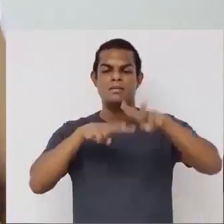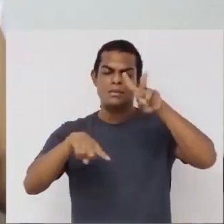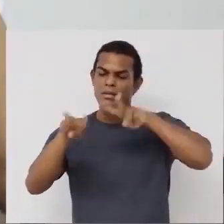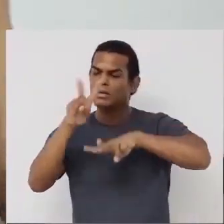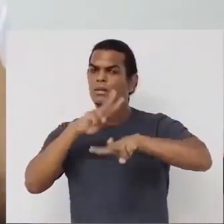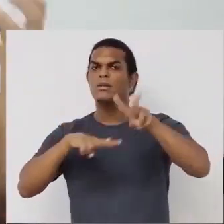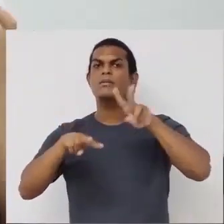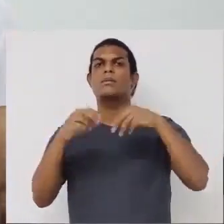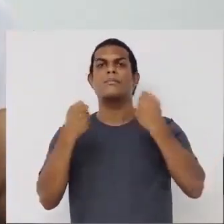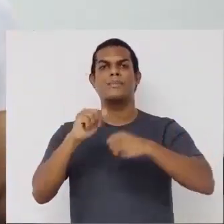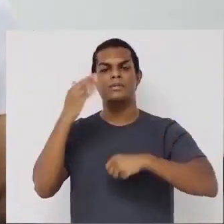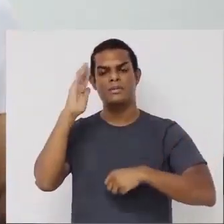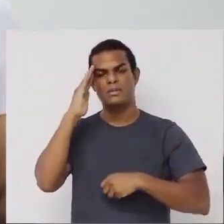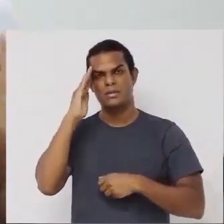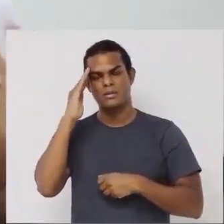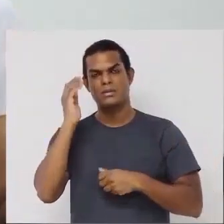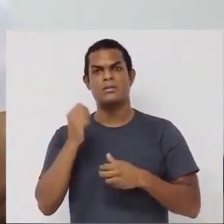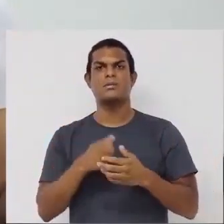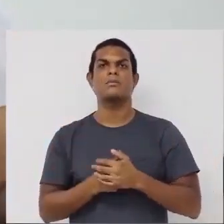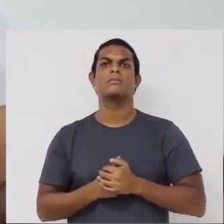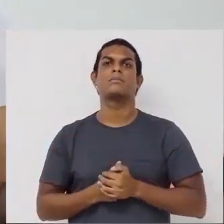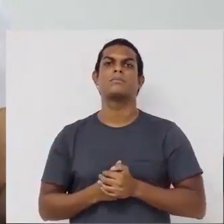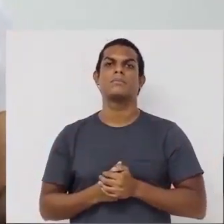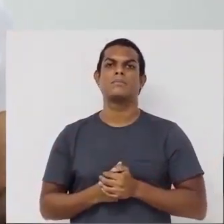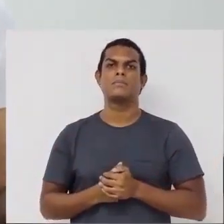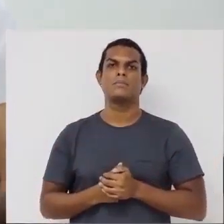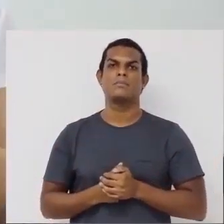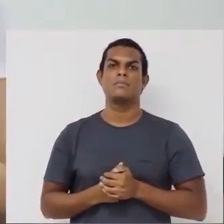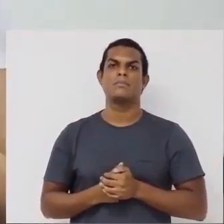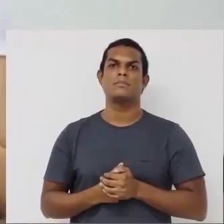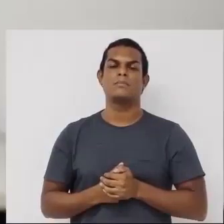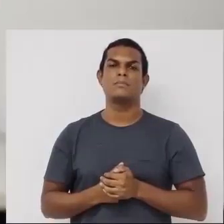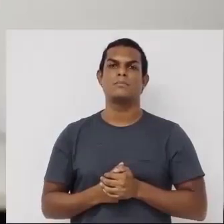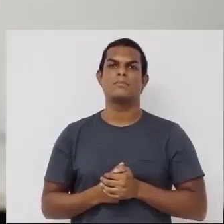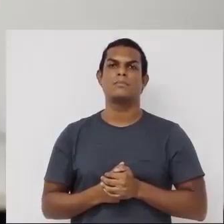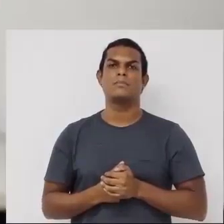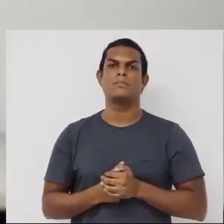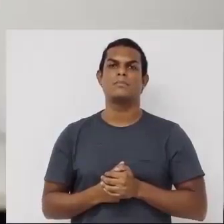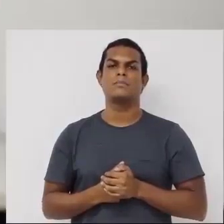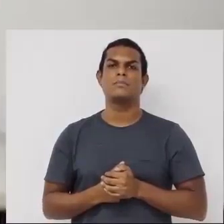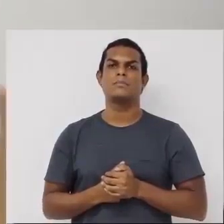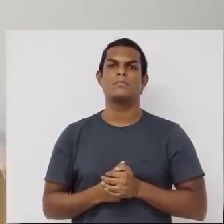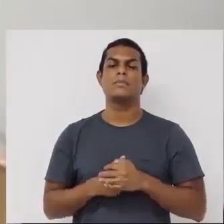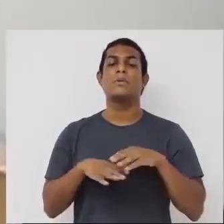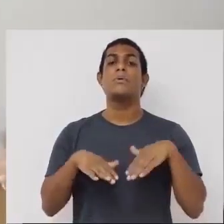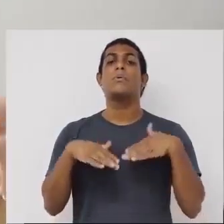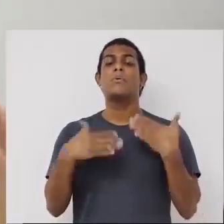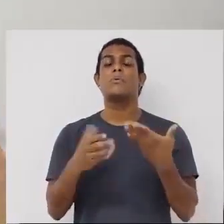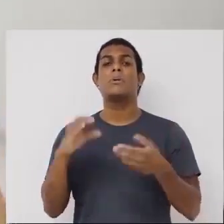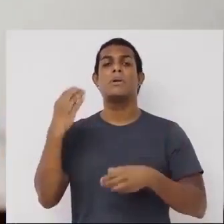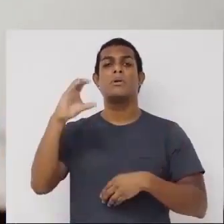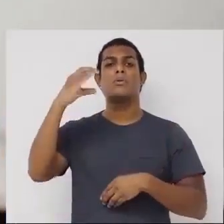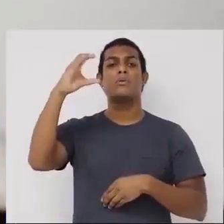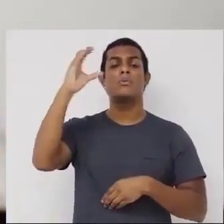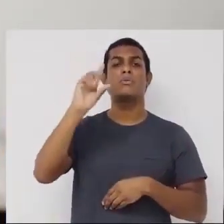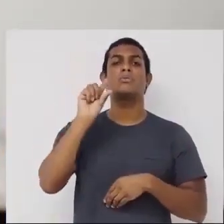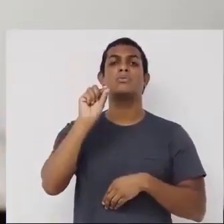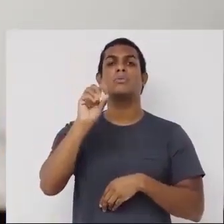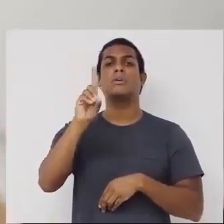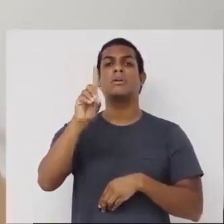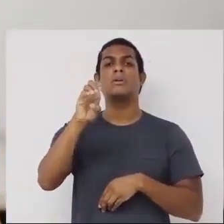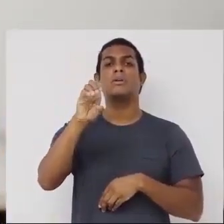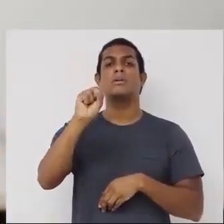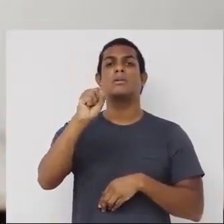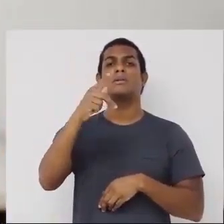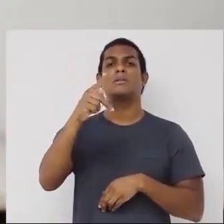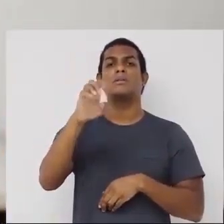importante para que eu consiga saber para onde é que o meu dinheiro está indo. E aí, o que é custo e o que é despesa?